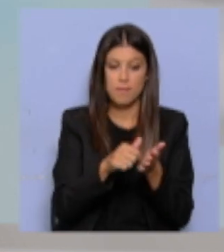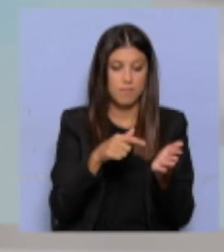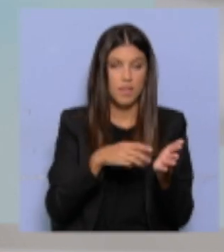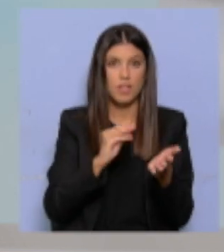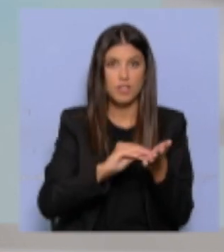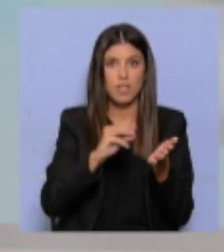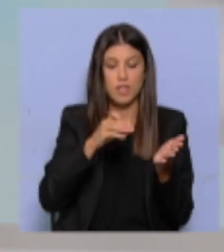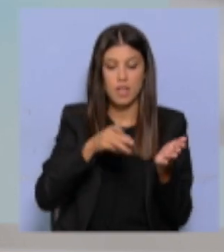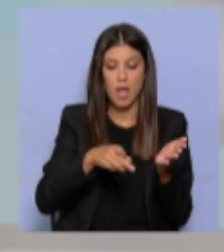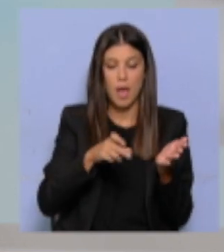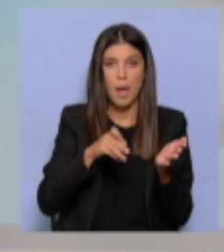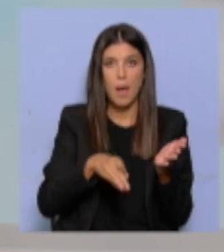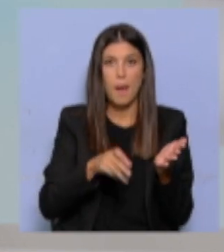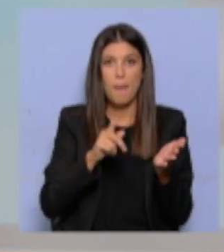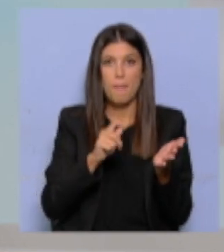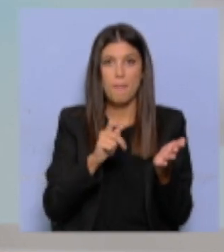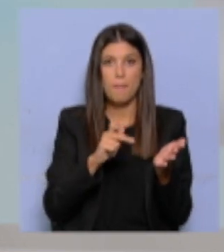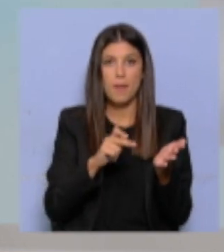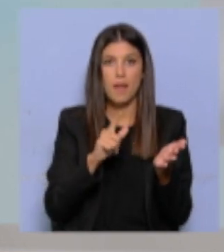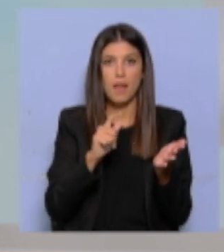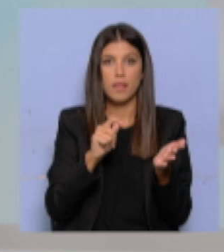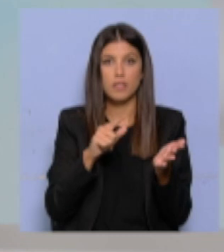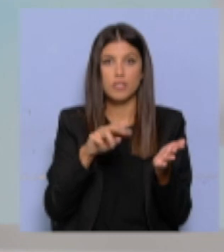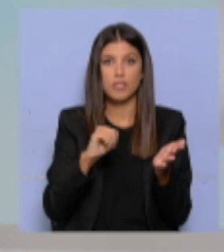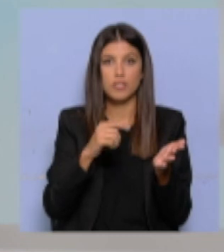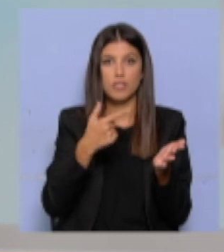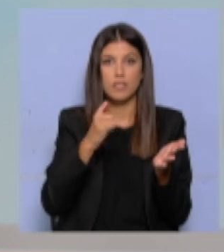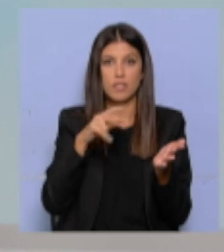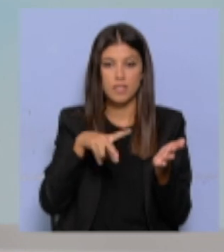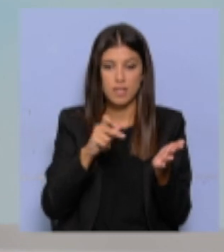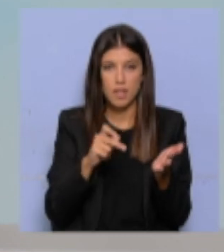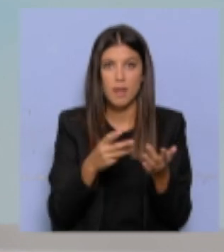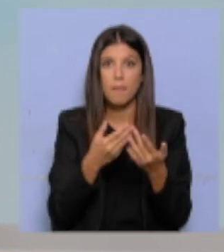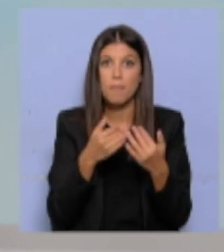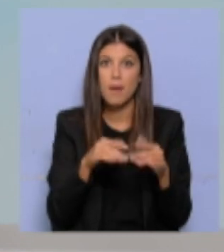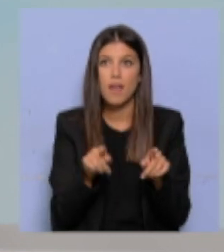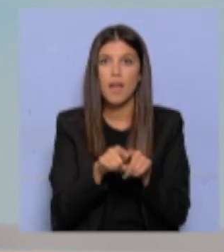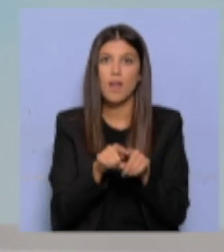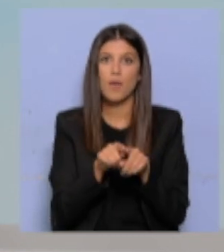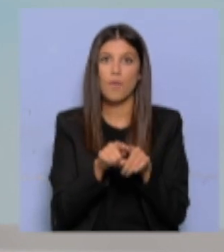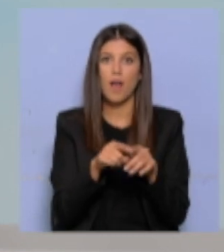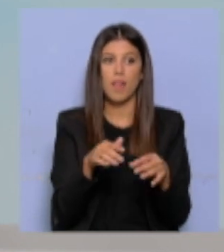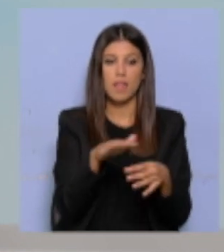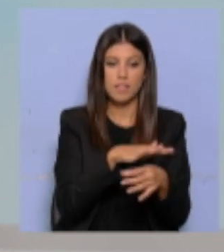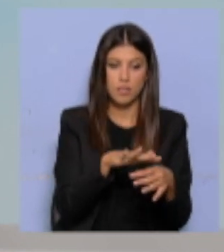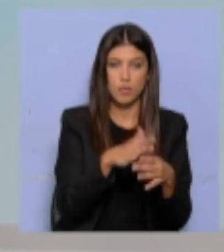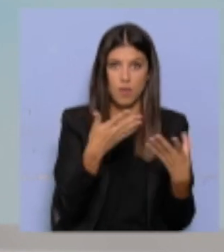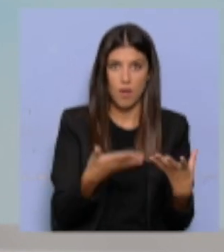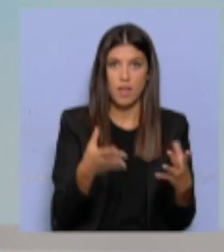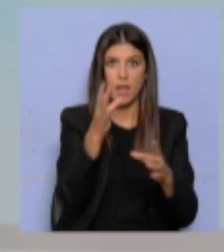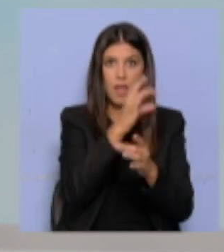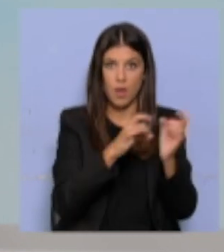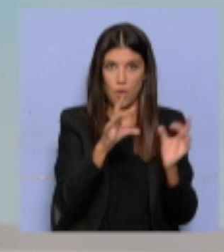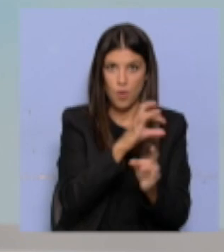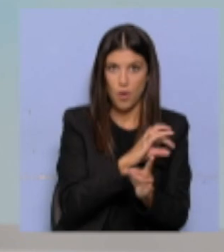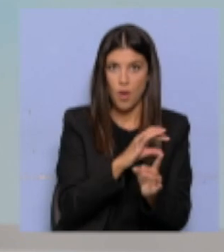nossa situação atual na Europa e muito diferente da situação que se vive, por exemplo, no Japão ou noutro